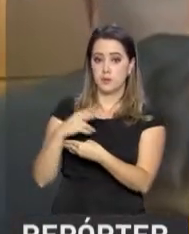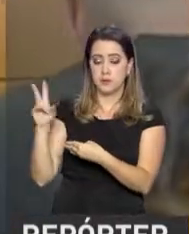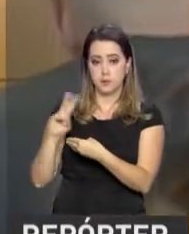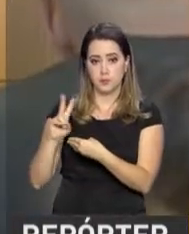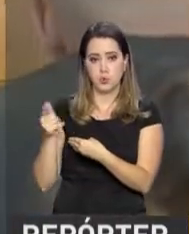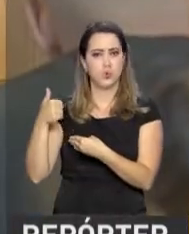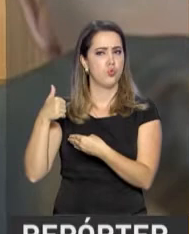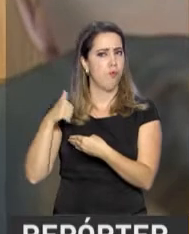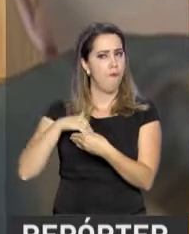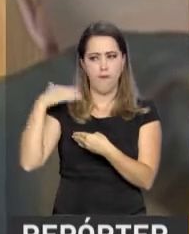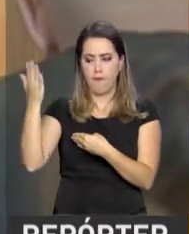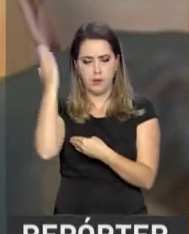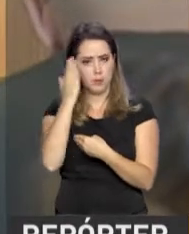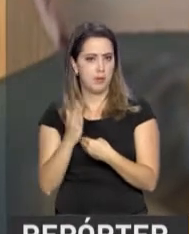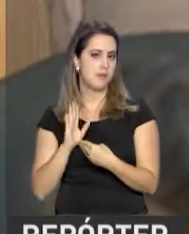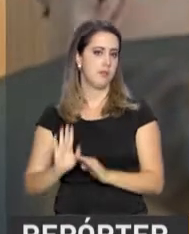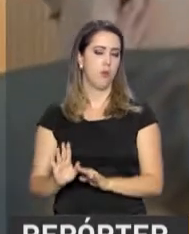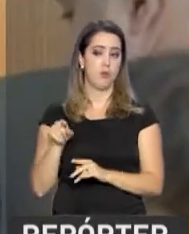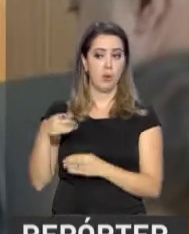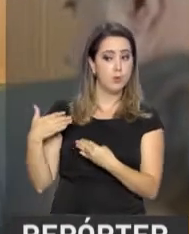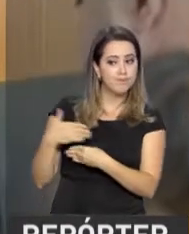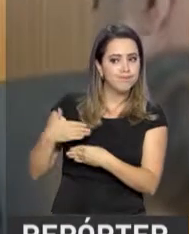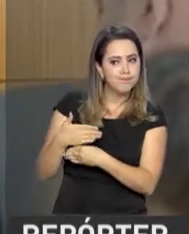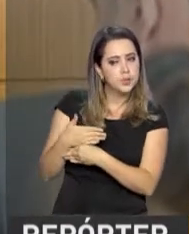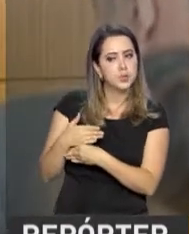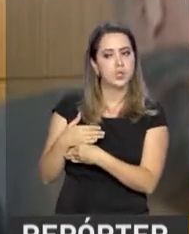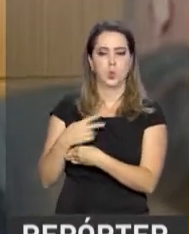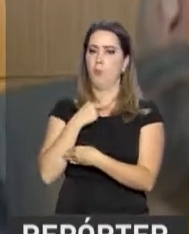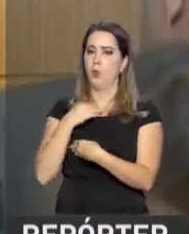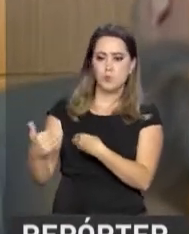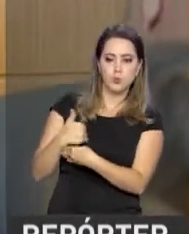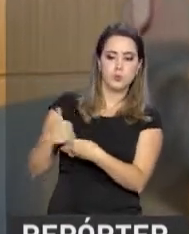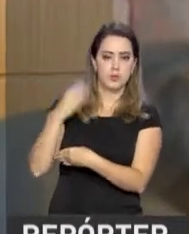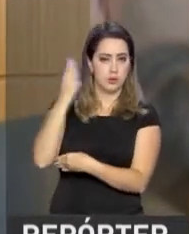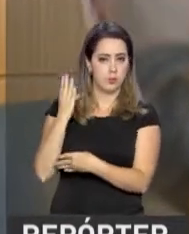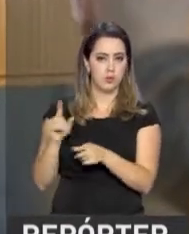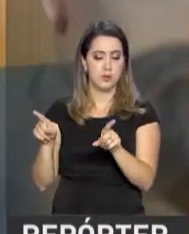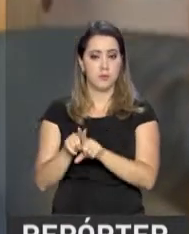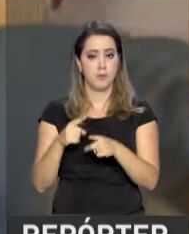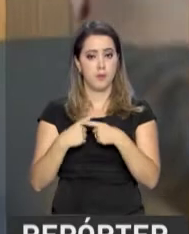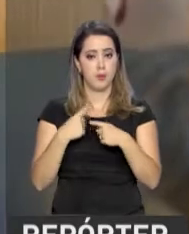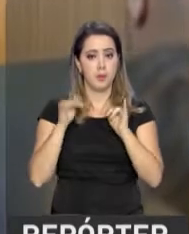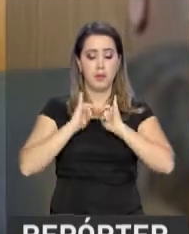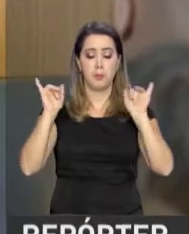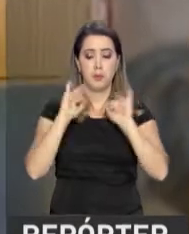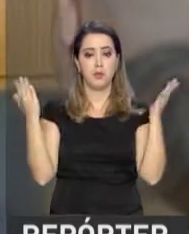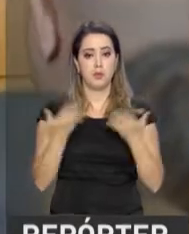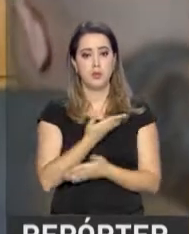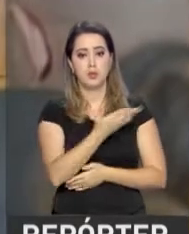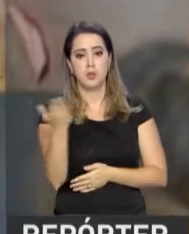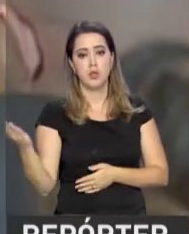toda toda todo esse trabalho de bloqueio que a gente vai realizar e já está realizando não só a questão da campanha lembrando